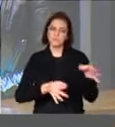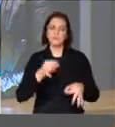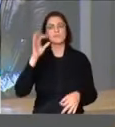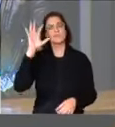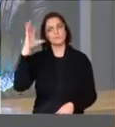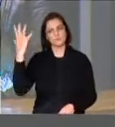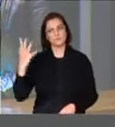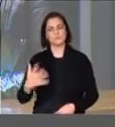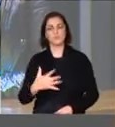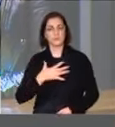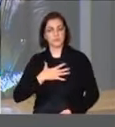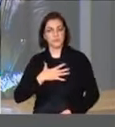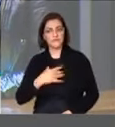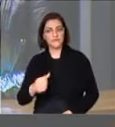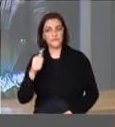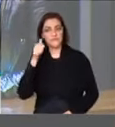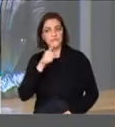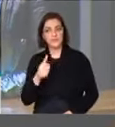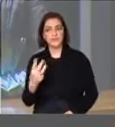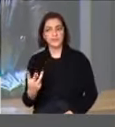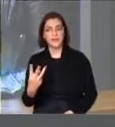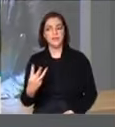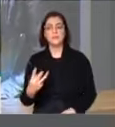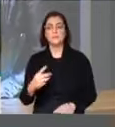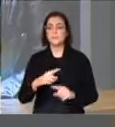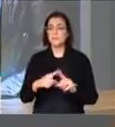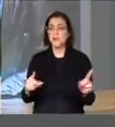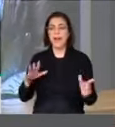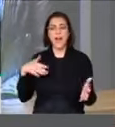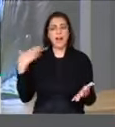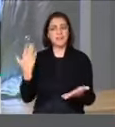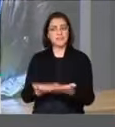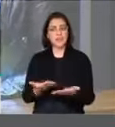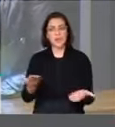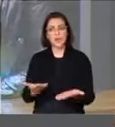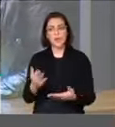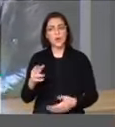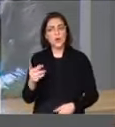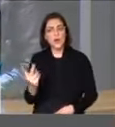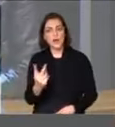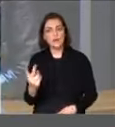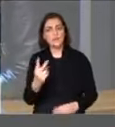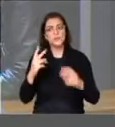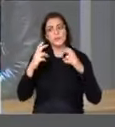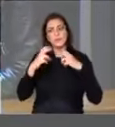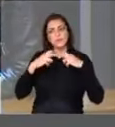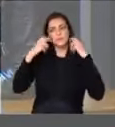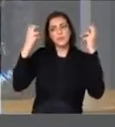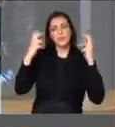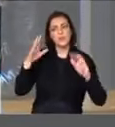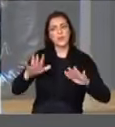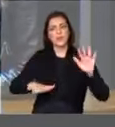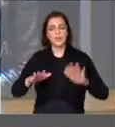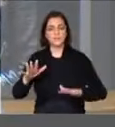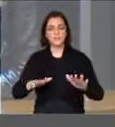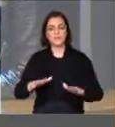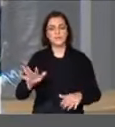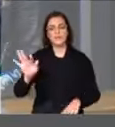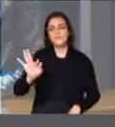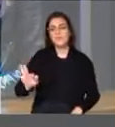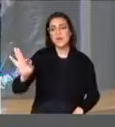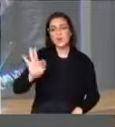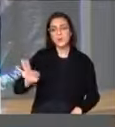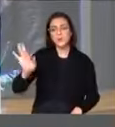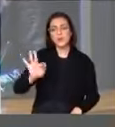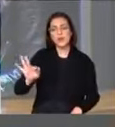Mas nossas filhas ainda hoje passam por constrangimentos quando tem, por exemplo, que se inscrever numa faculdade e a faculdade fica